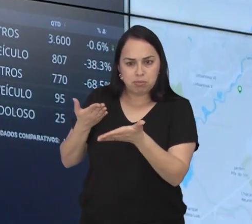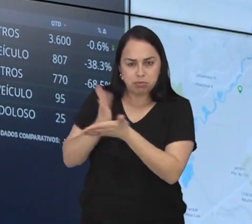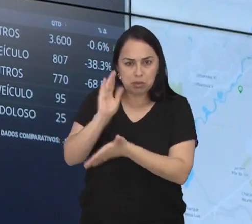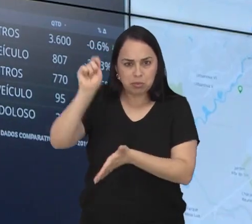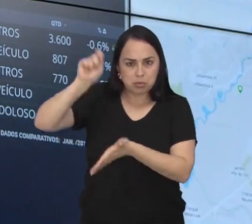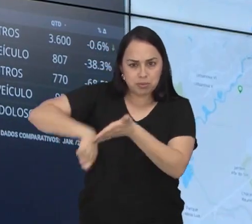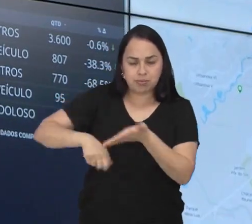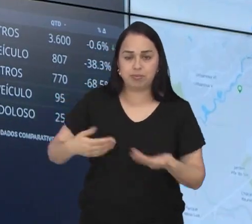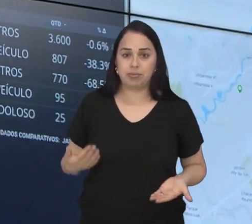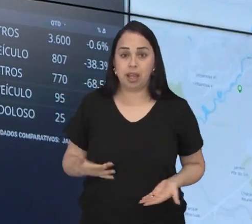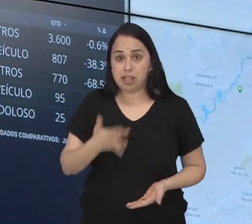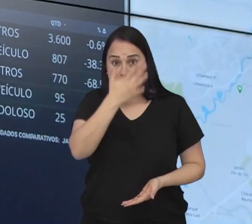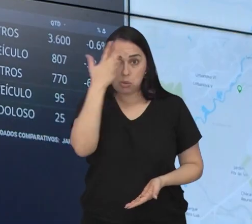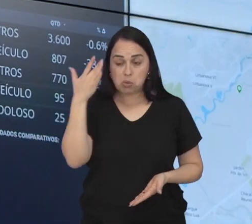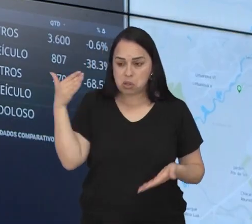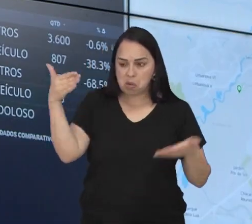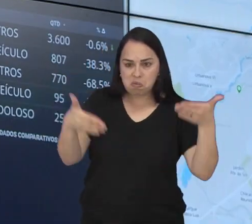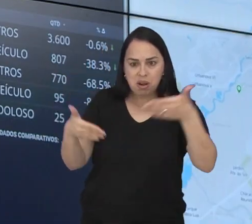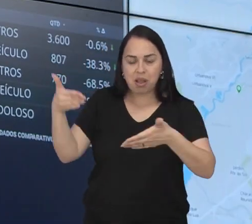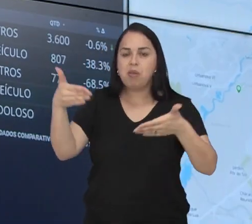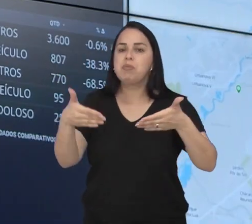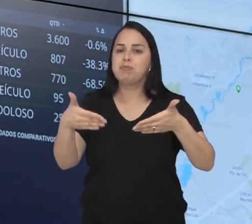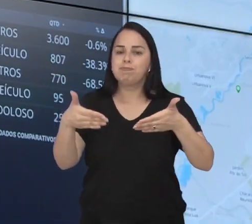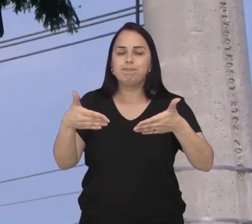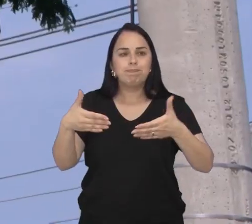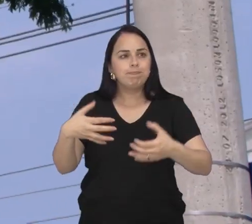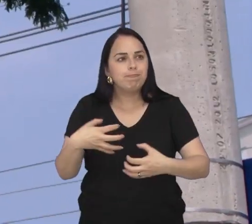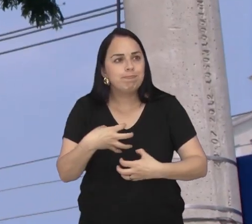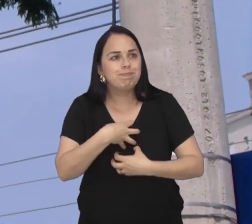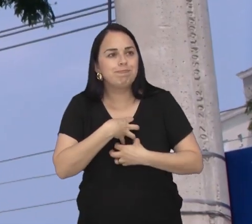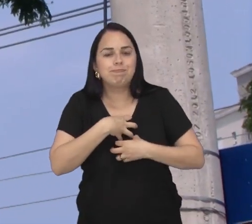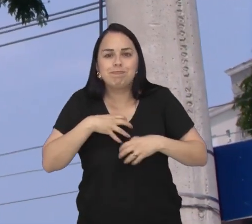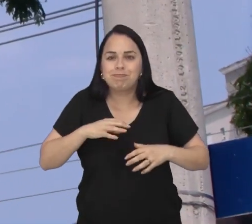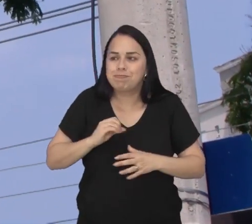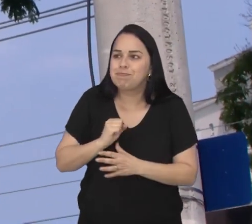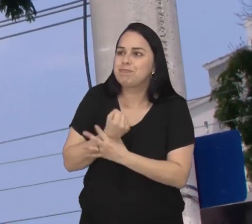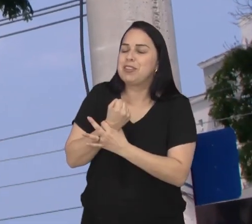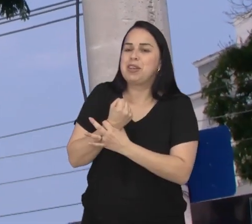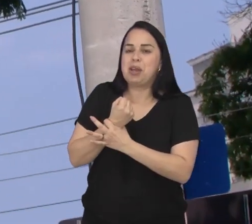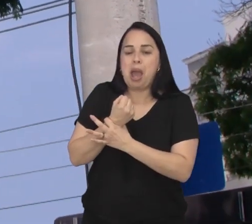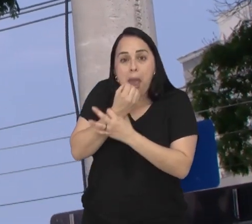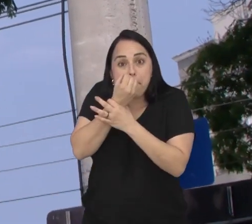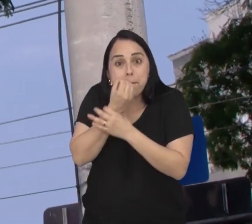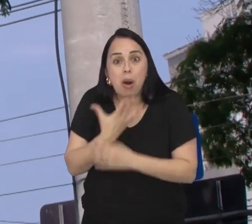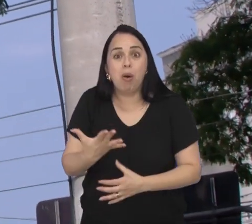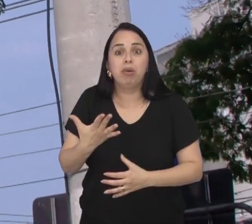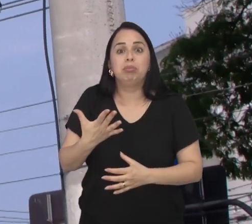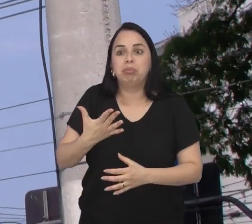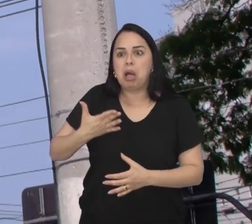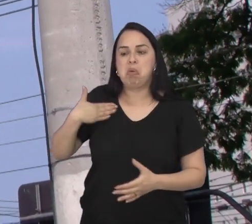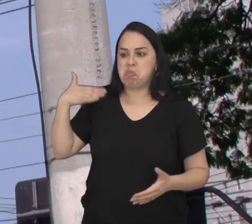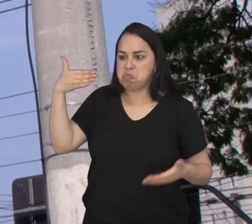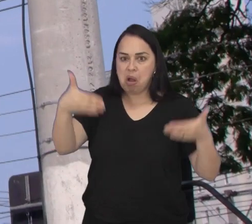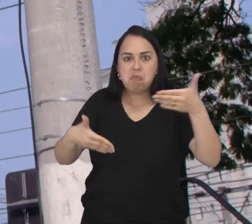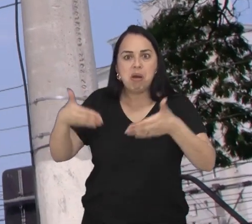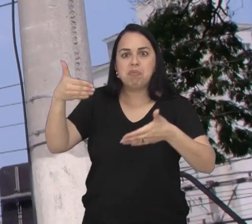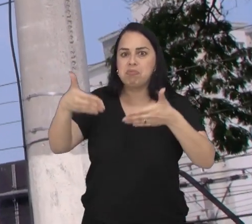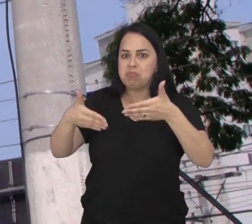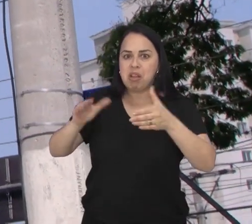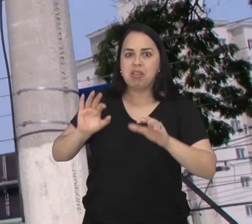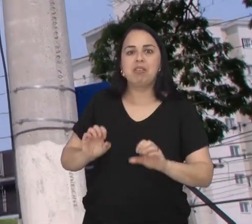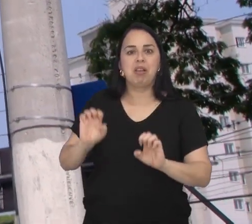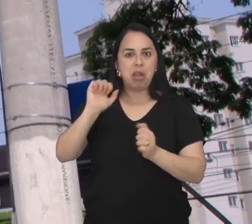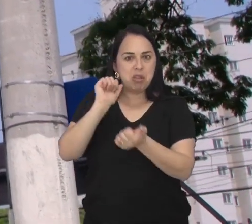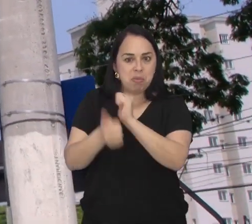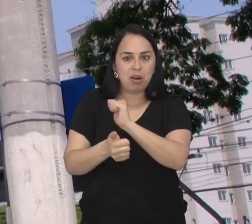E quem frequenta os poliesportivos de São José garante: o sentimento de segurança é um incentivo para aproveitar as